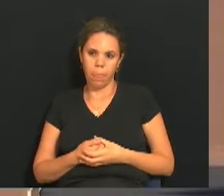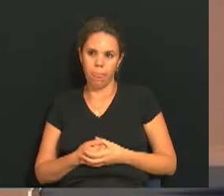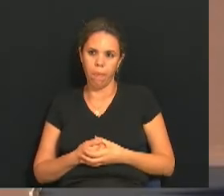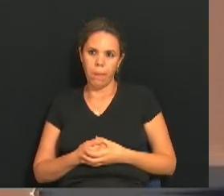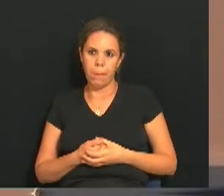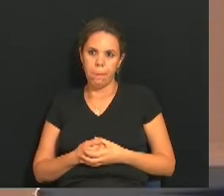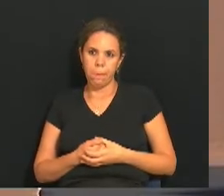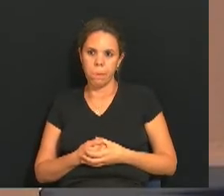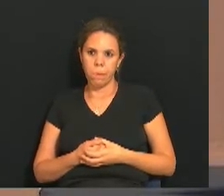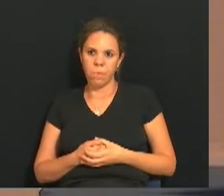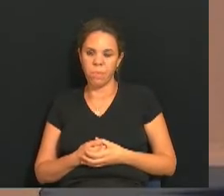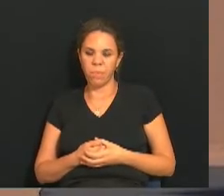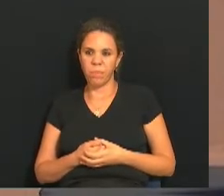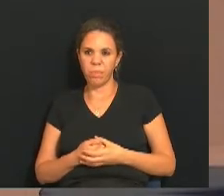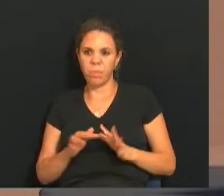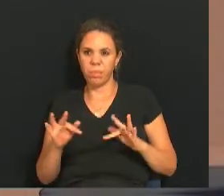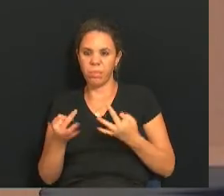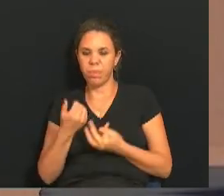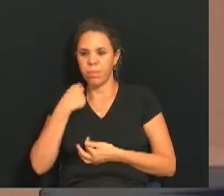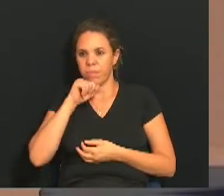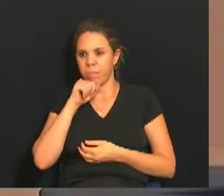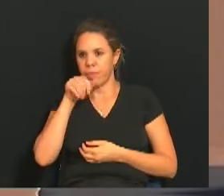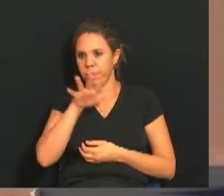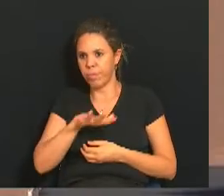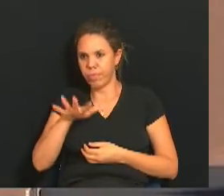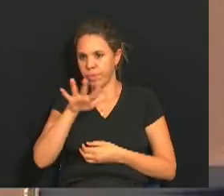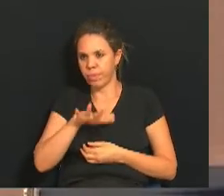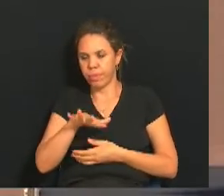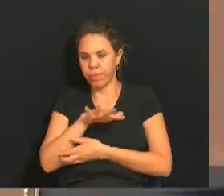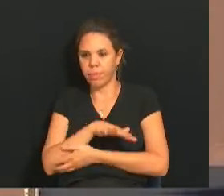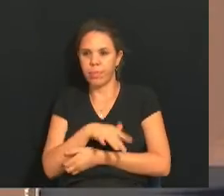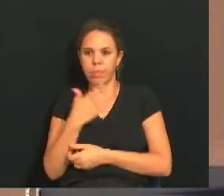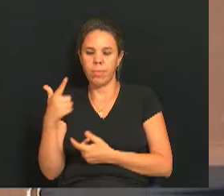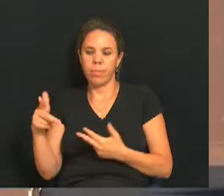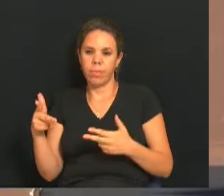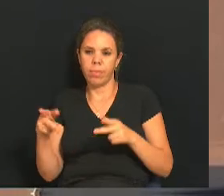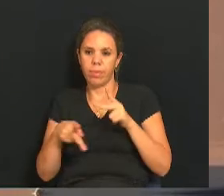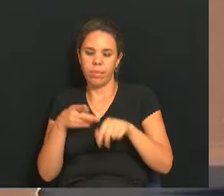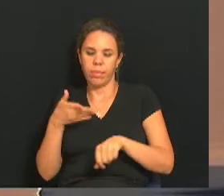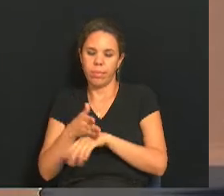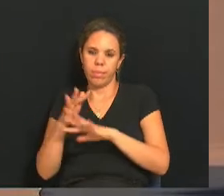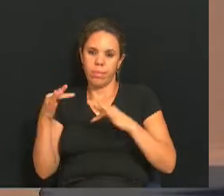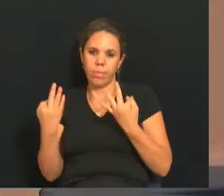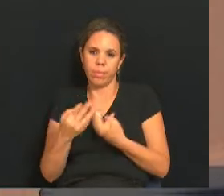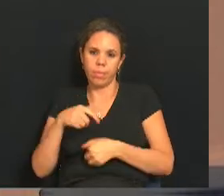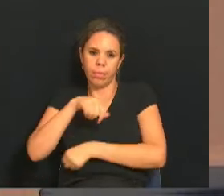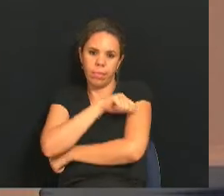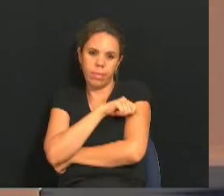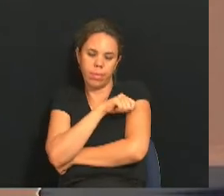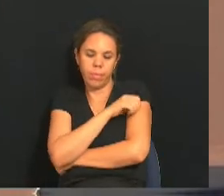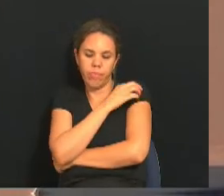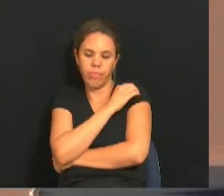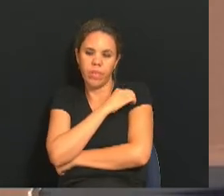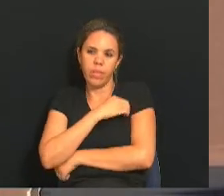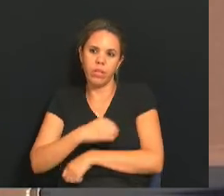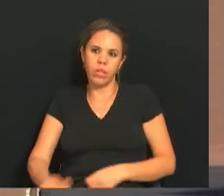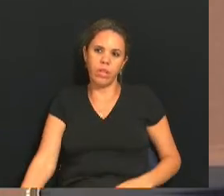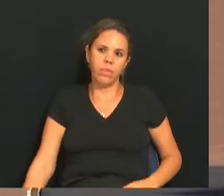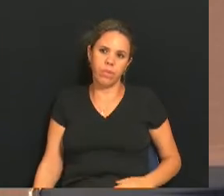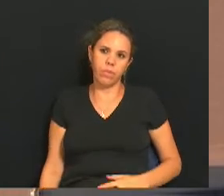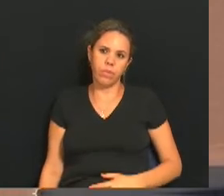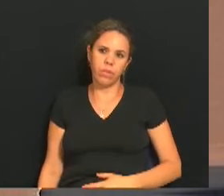que incluem pais, mães e outros integrantes das famílias dos alunos da rede municipal. Eu